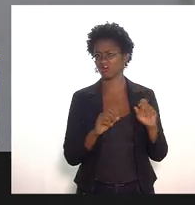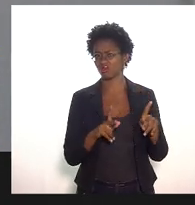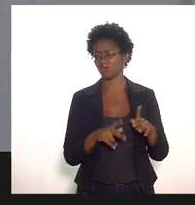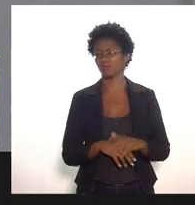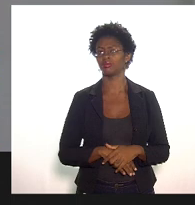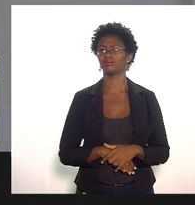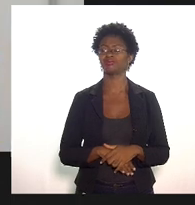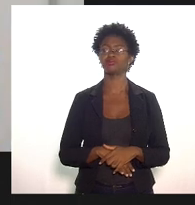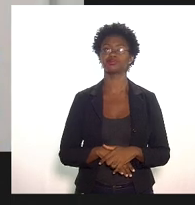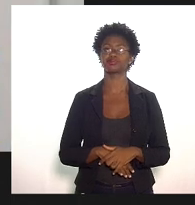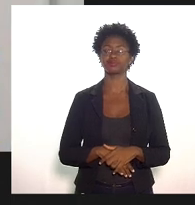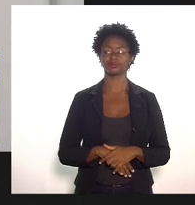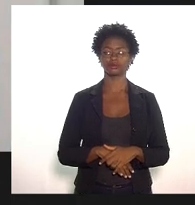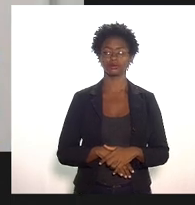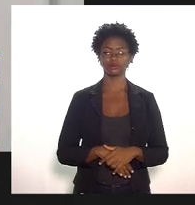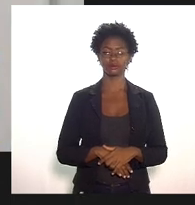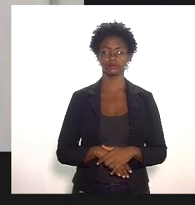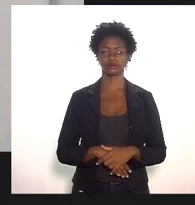A sugestão